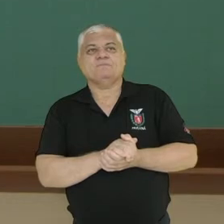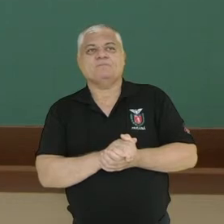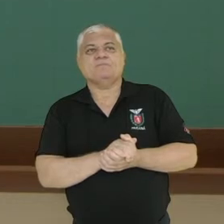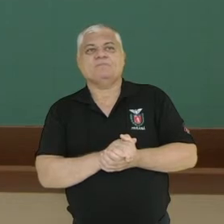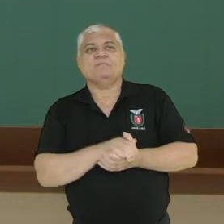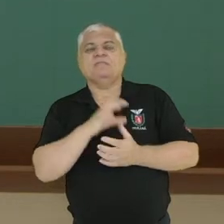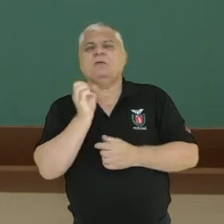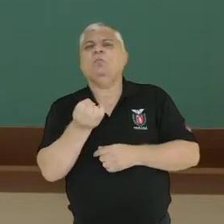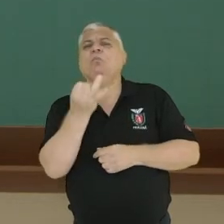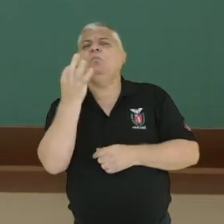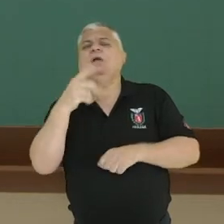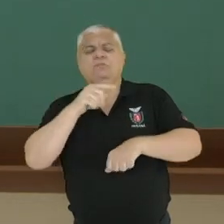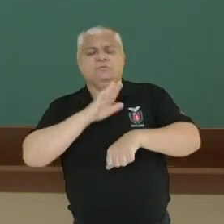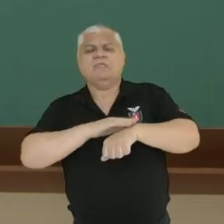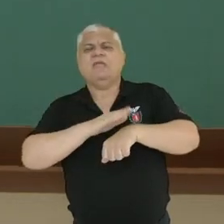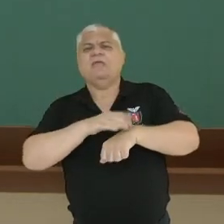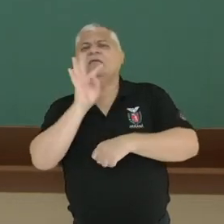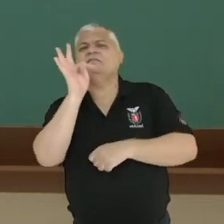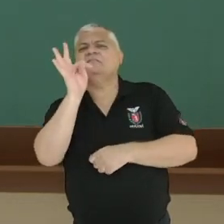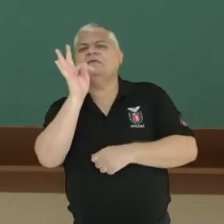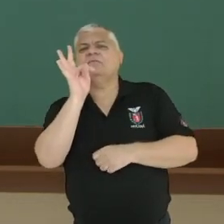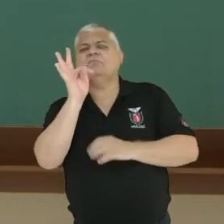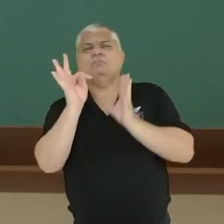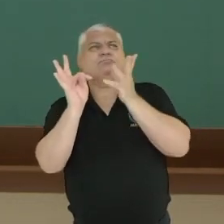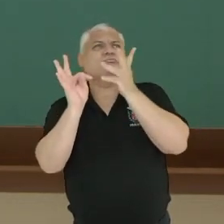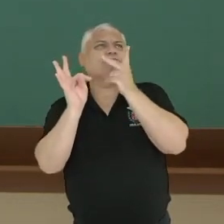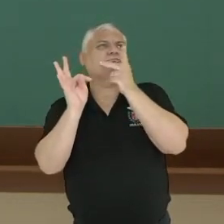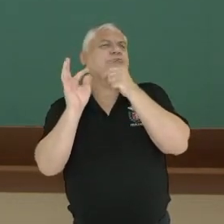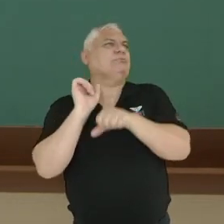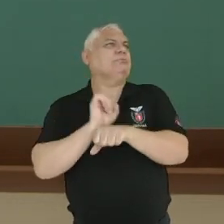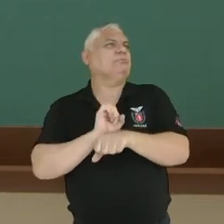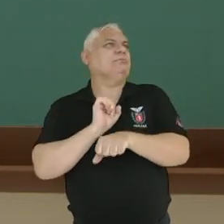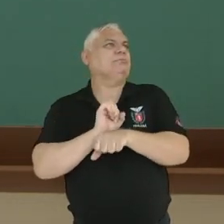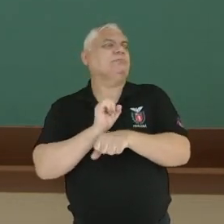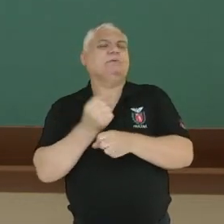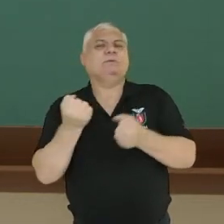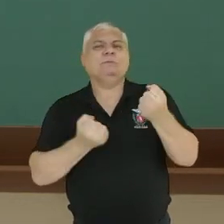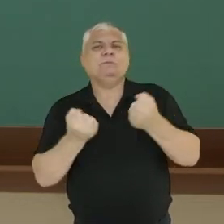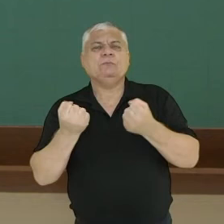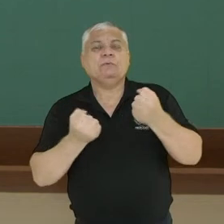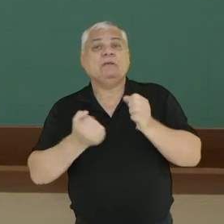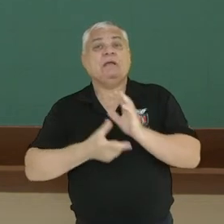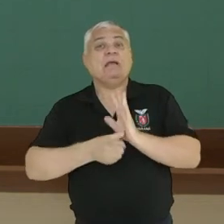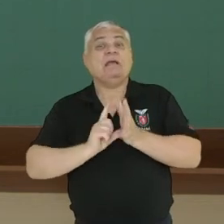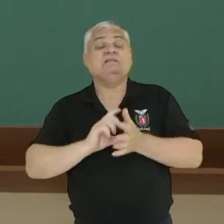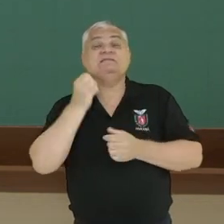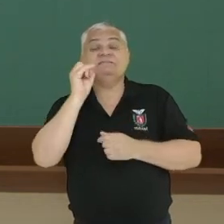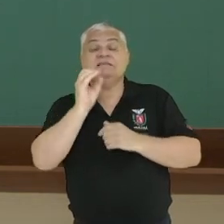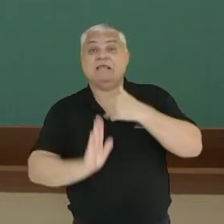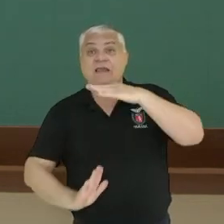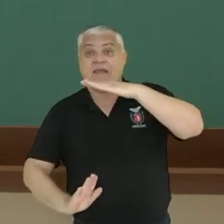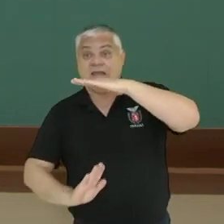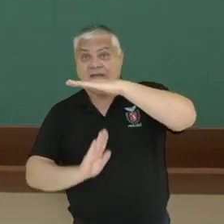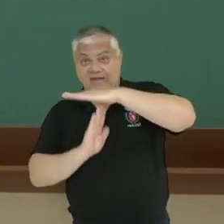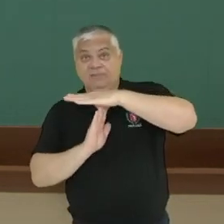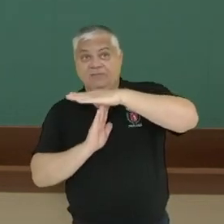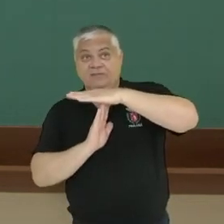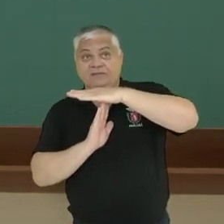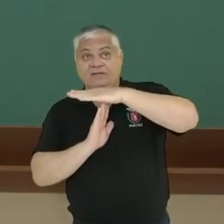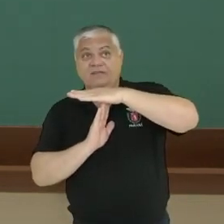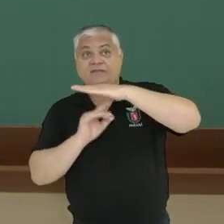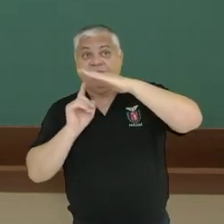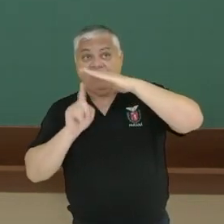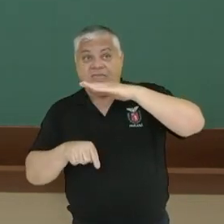Quanto tempo deverá o motorista esperar antes de dirigir seu veículo se o limite de velocidade permitido